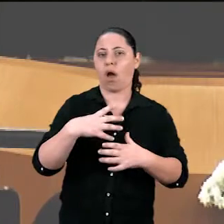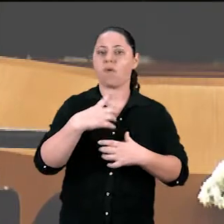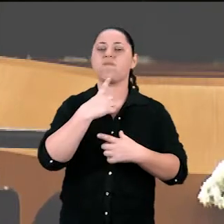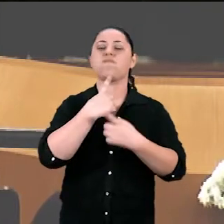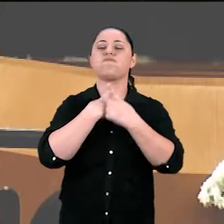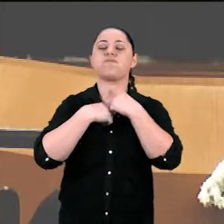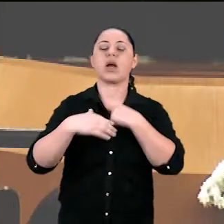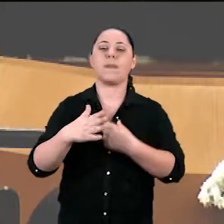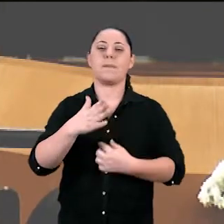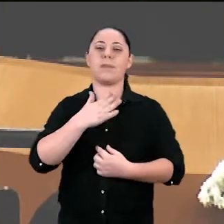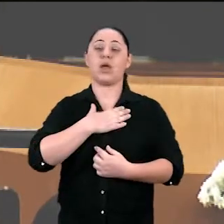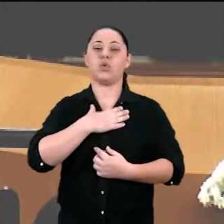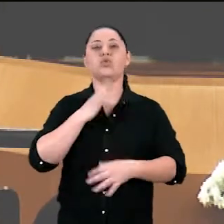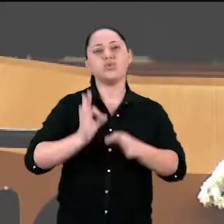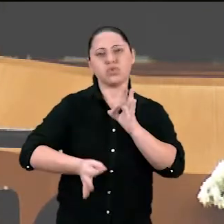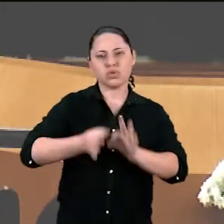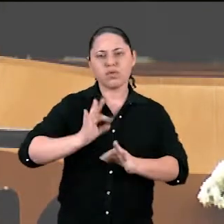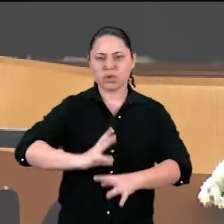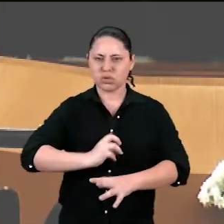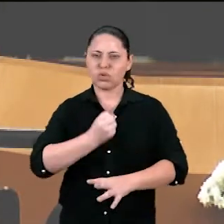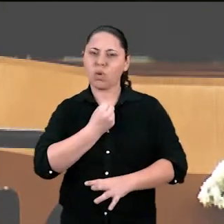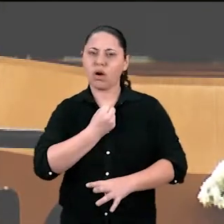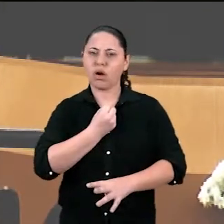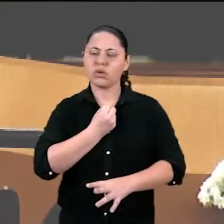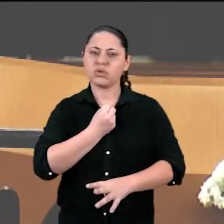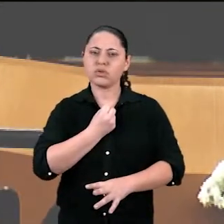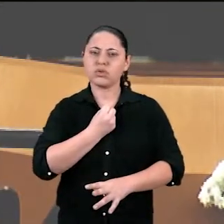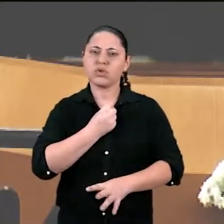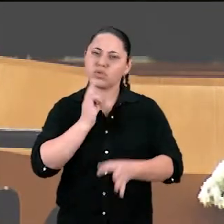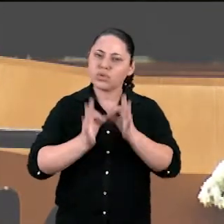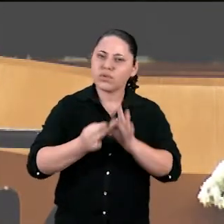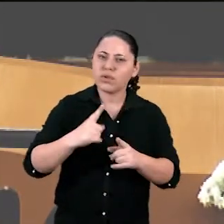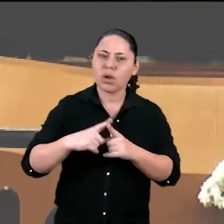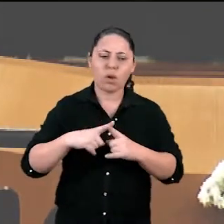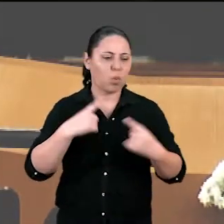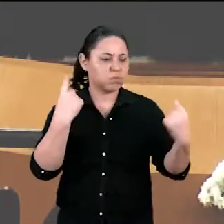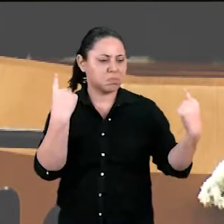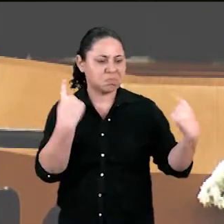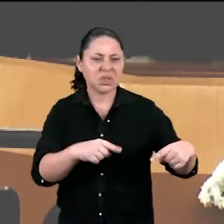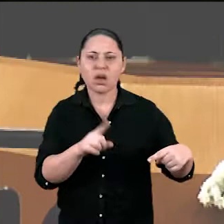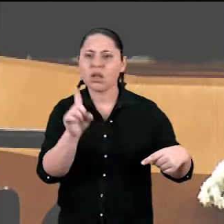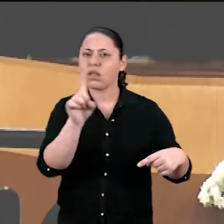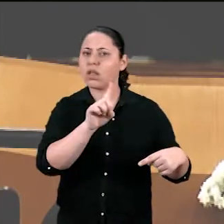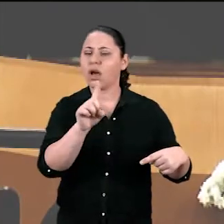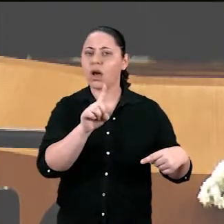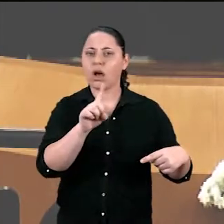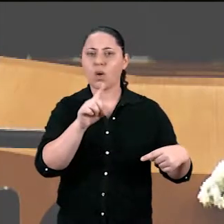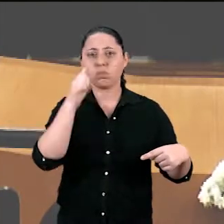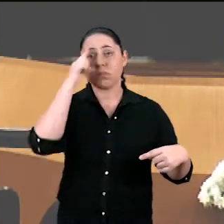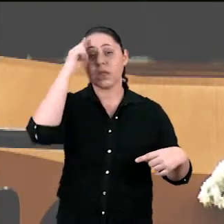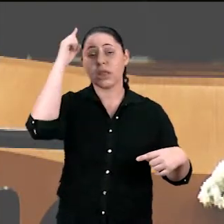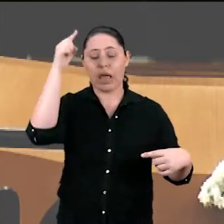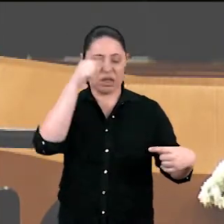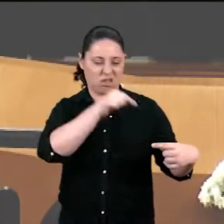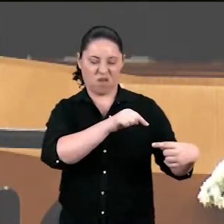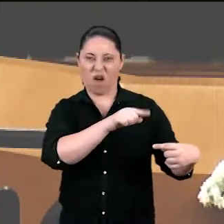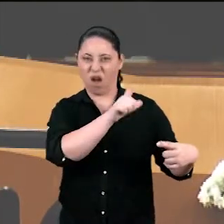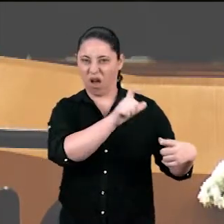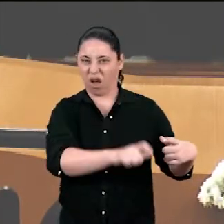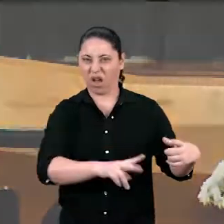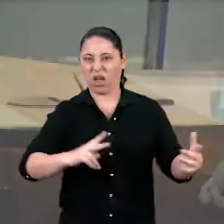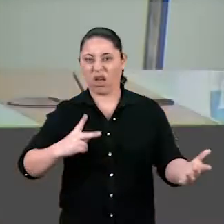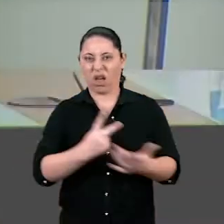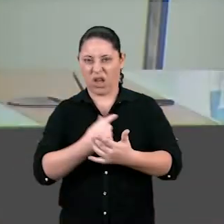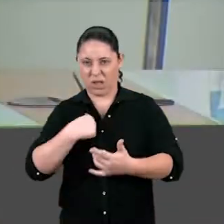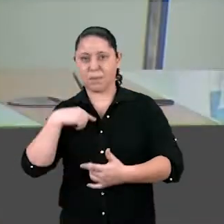esse ódio, justifiquem essa forma de perceber o outro não como adversário ou as ideias dos outros não como ideias que não são exatamente